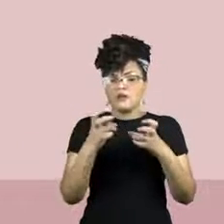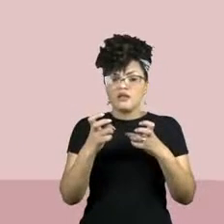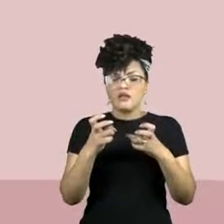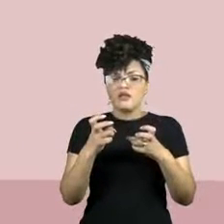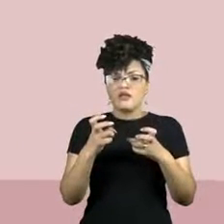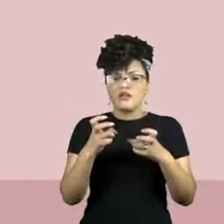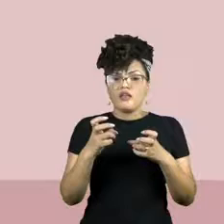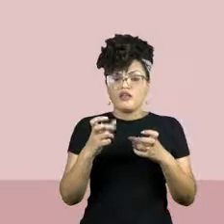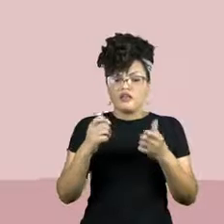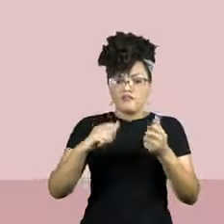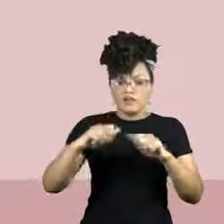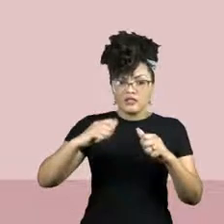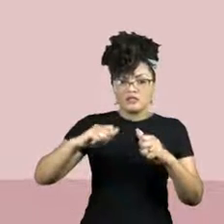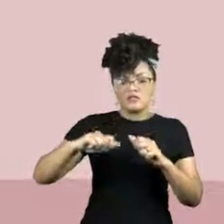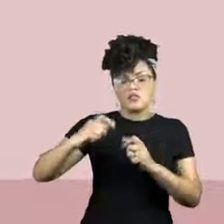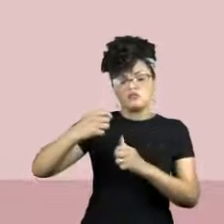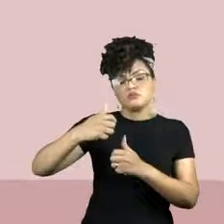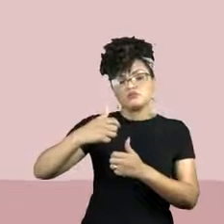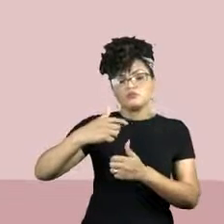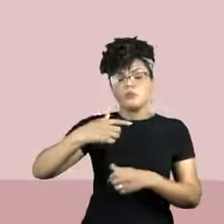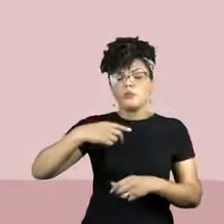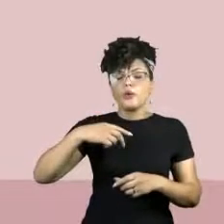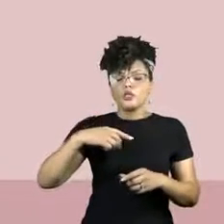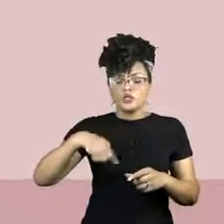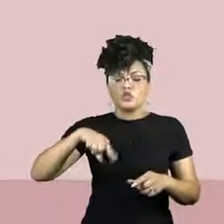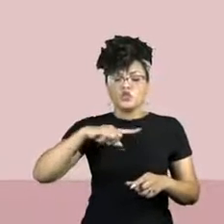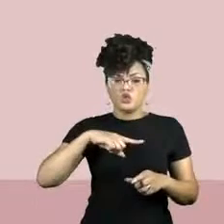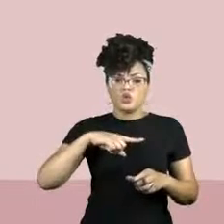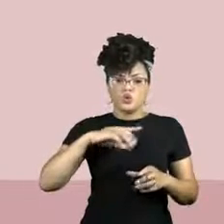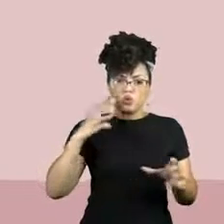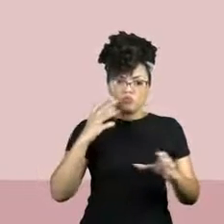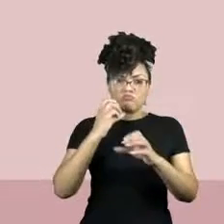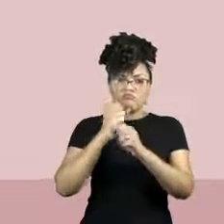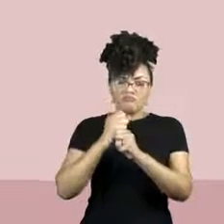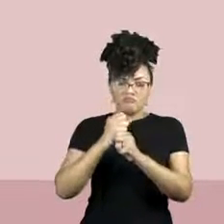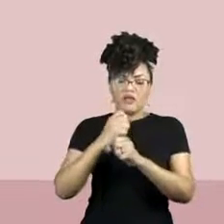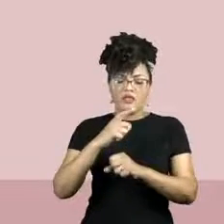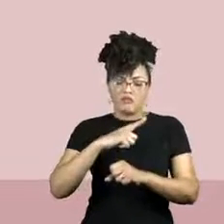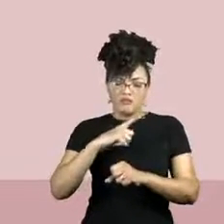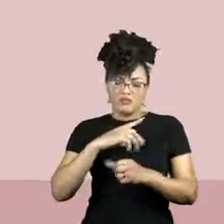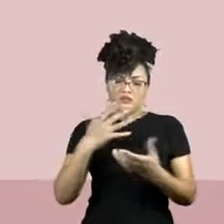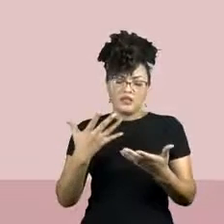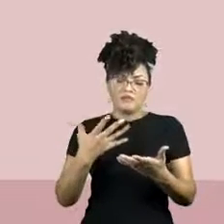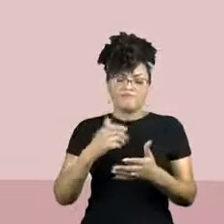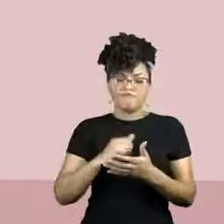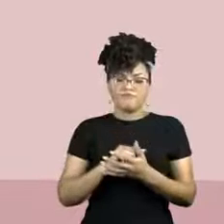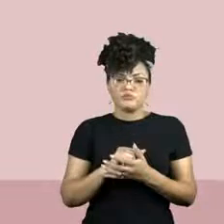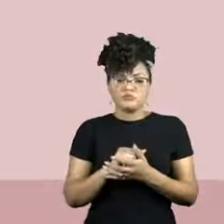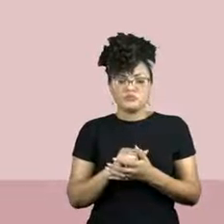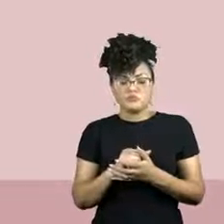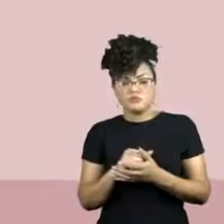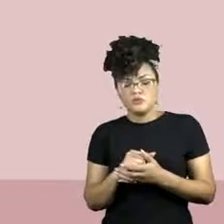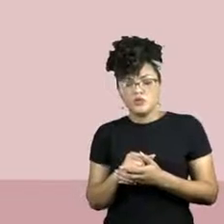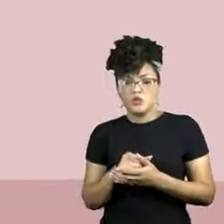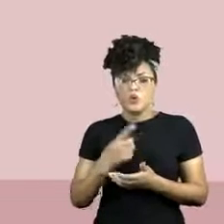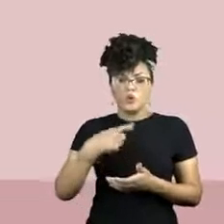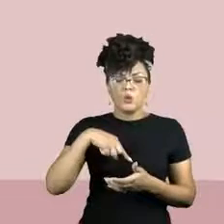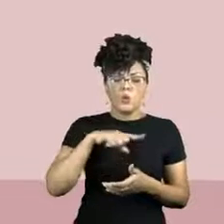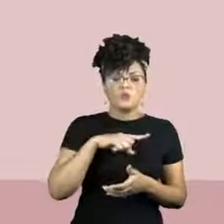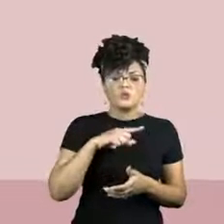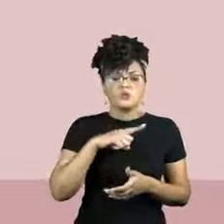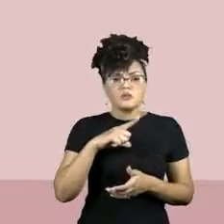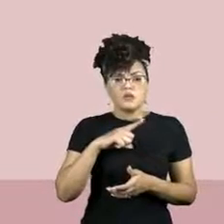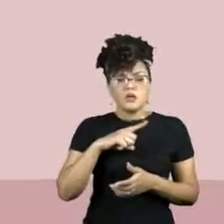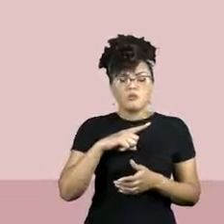o número de sondagens máximo que a gente possui. Tá? Nesse sentido, a gente tem um número